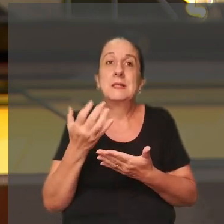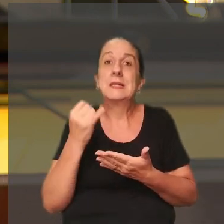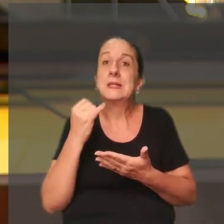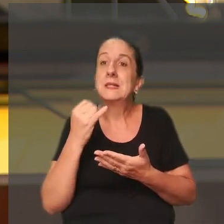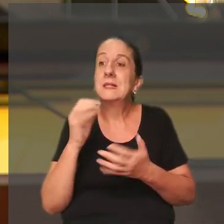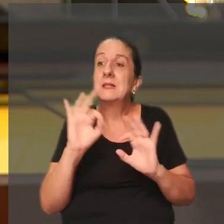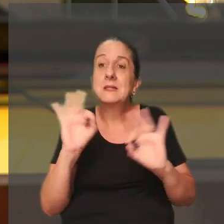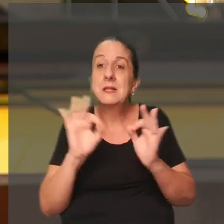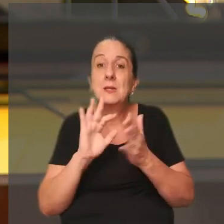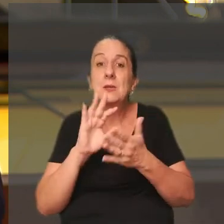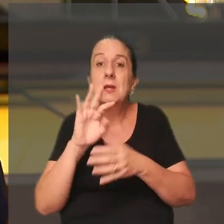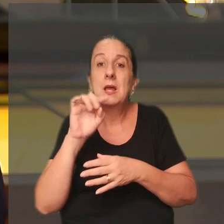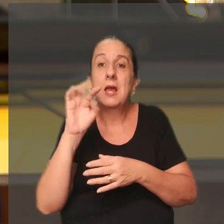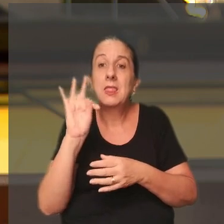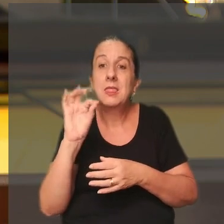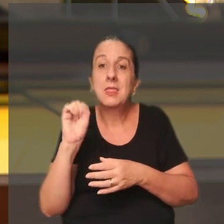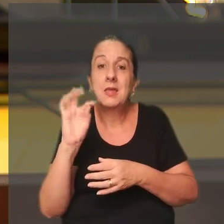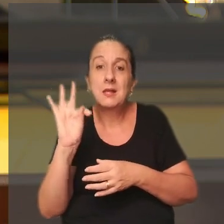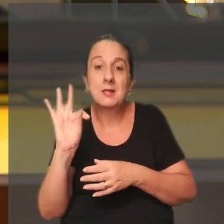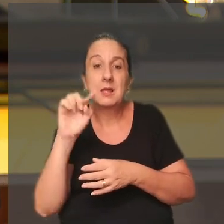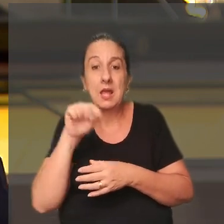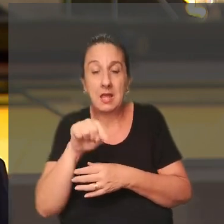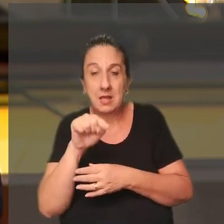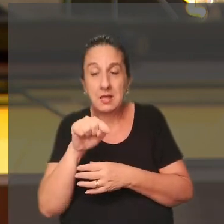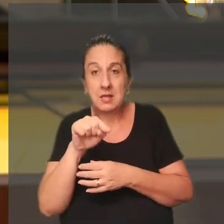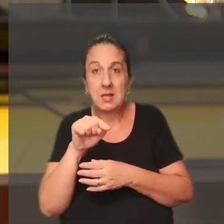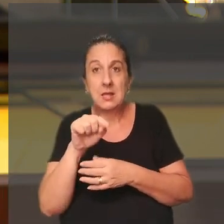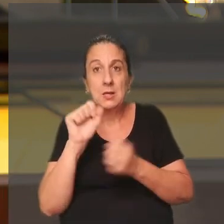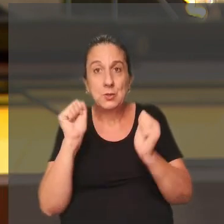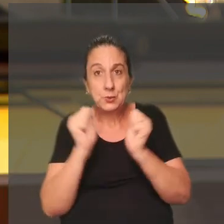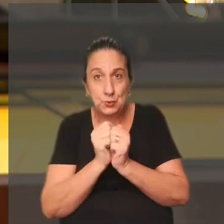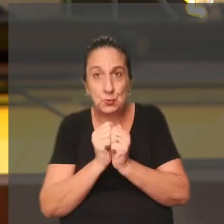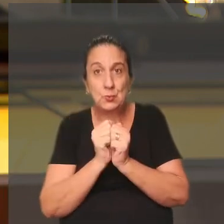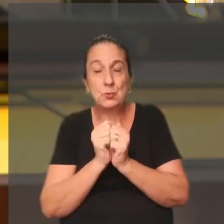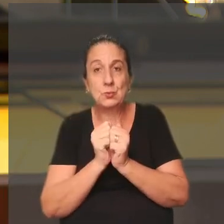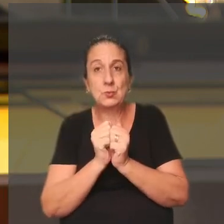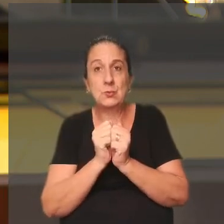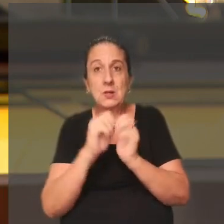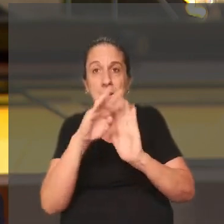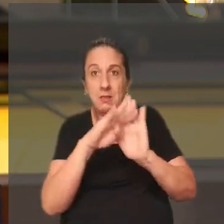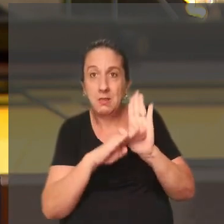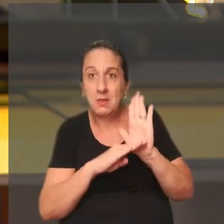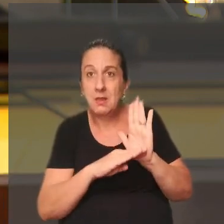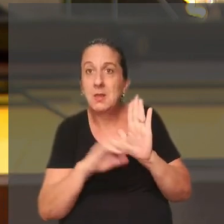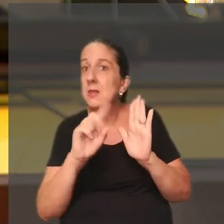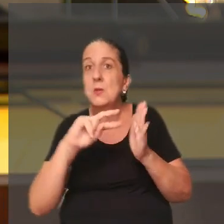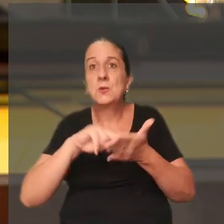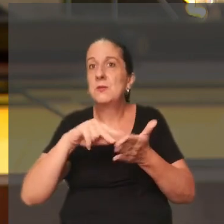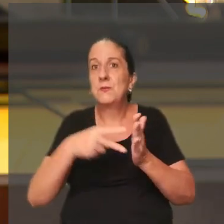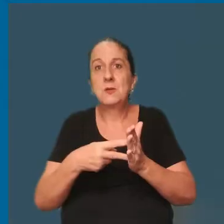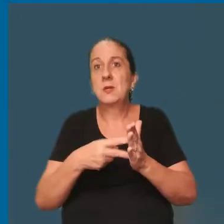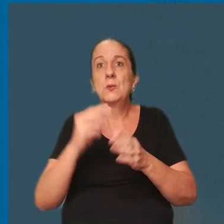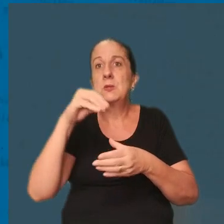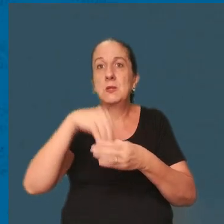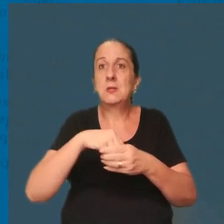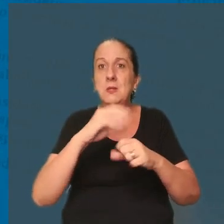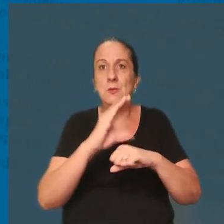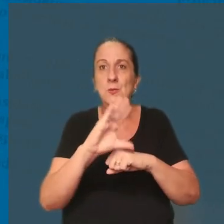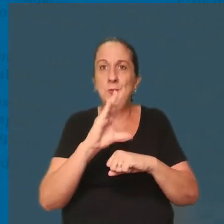o tribunal estar aqui, sem o TST estar anotado nesse rol, não significa que ele não esteja na Constituição.